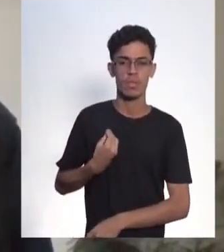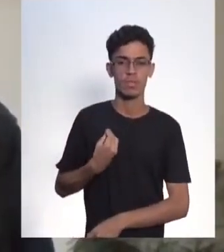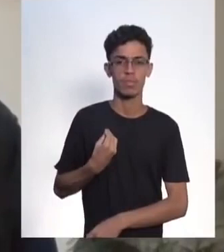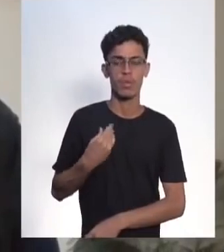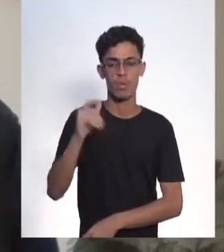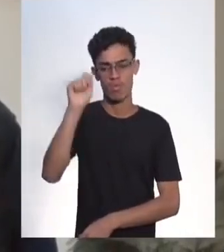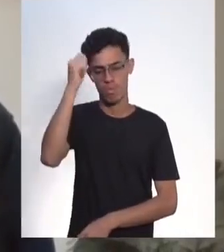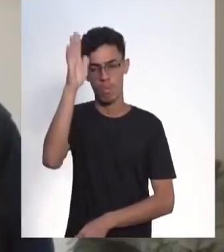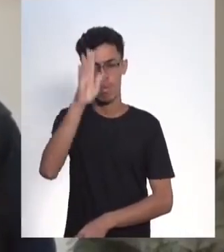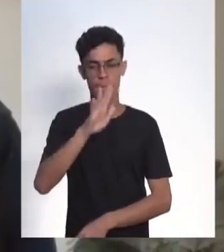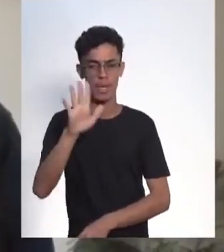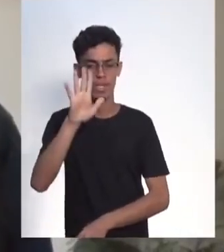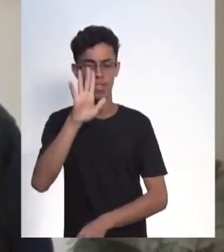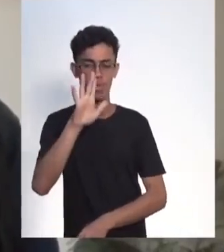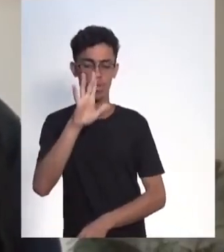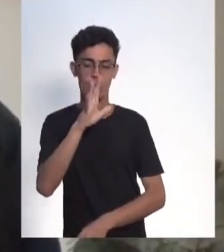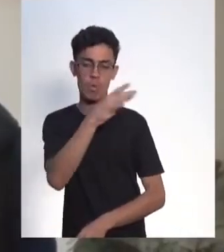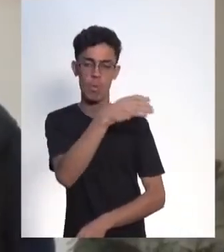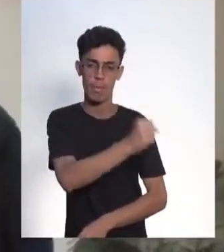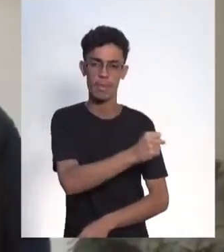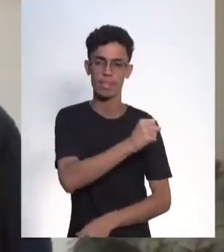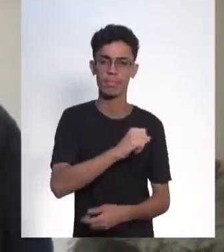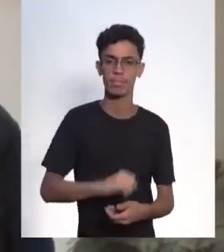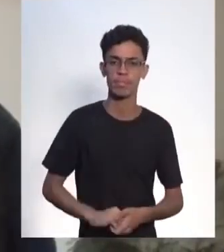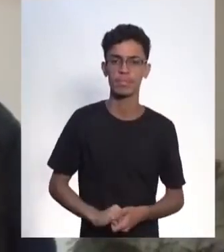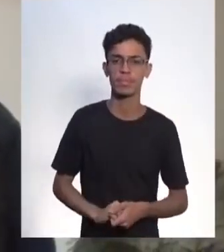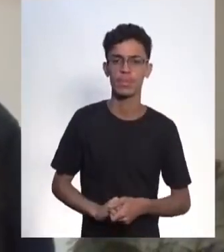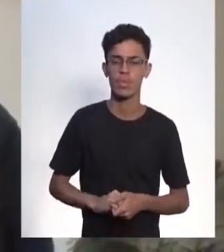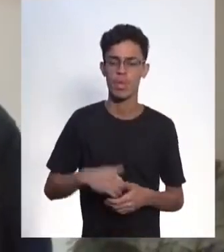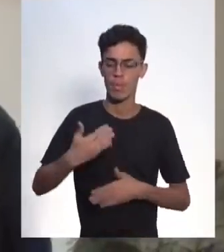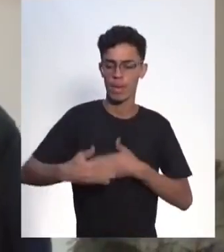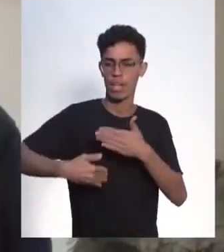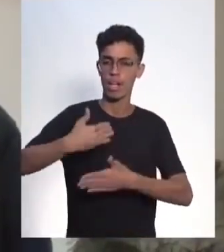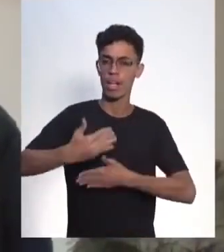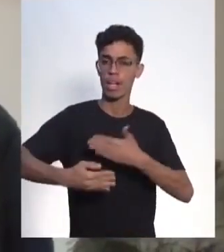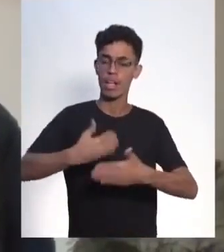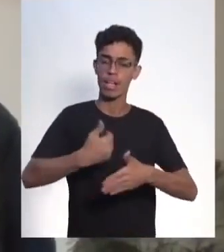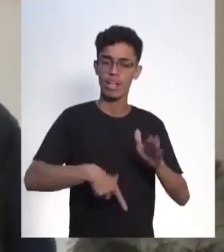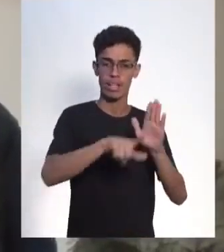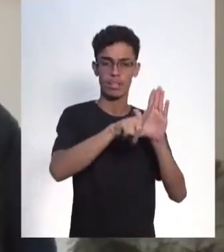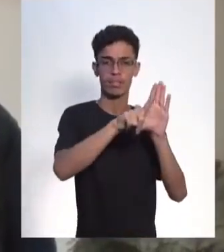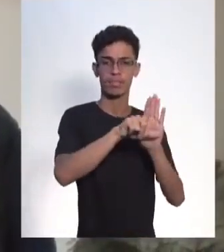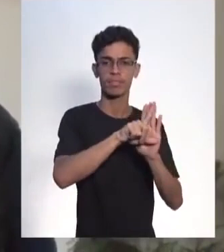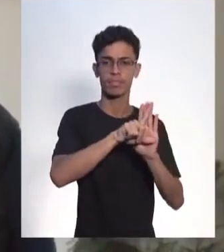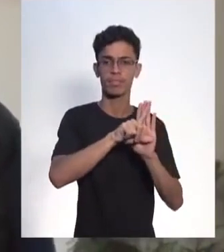não é? Que é uma perspectiva de continuidade desse movimento no Rio de Janeiro.